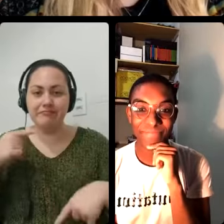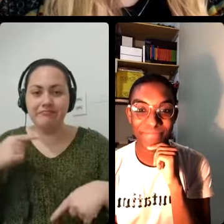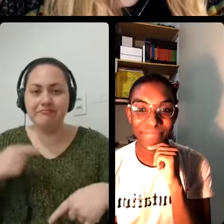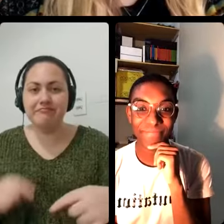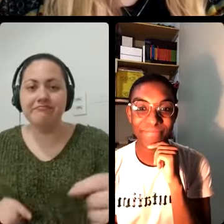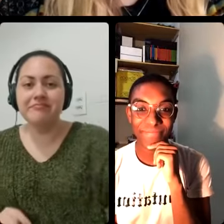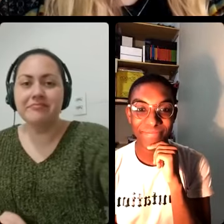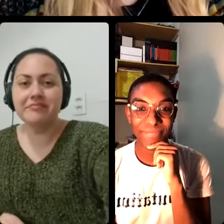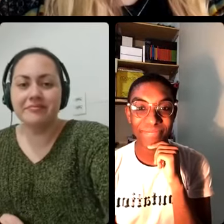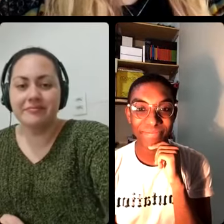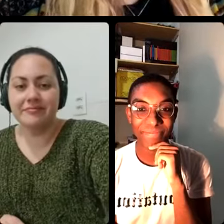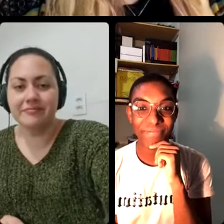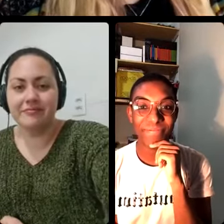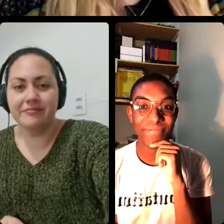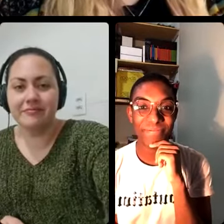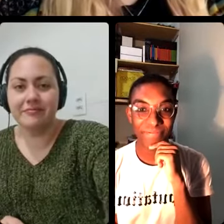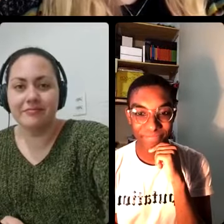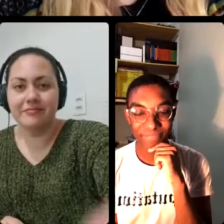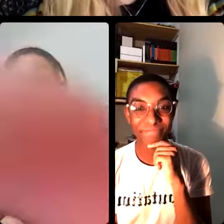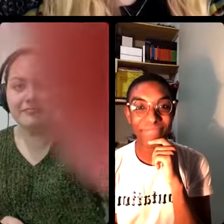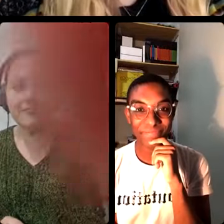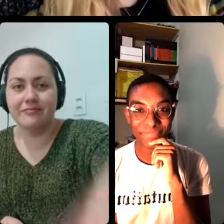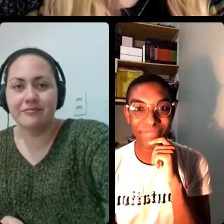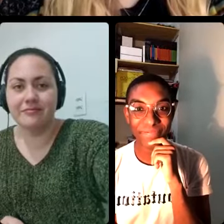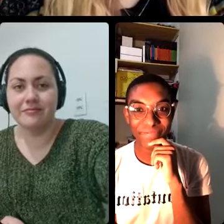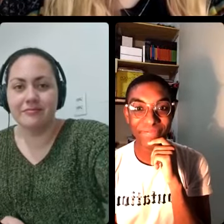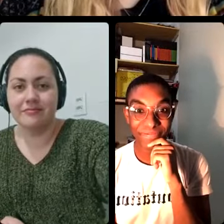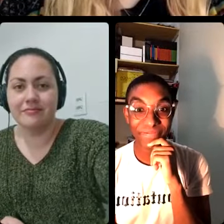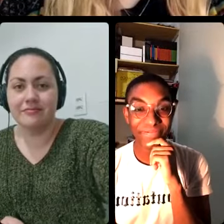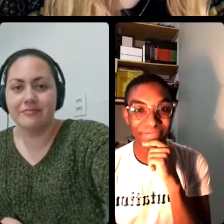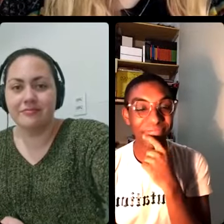um pouco sobre as ideias de pauta, né,